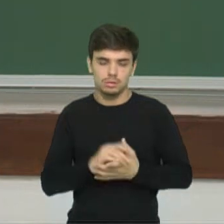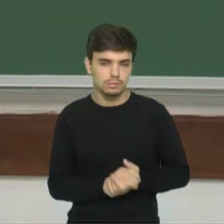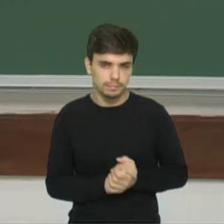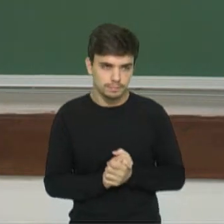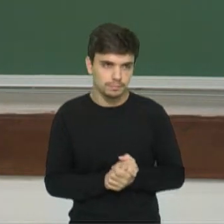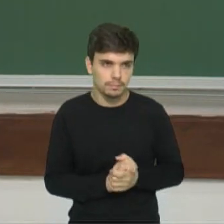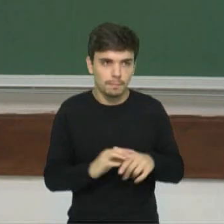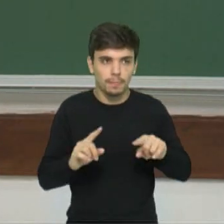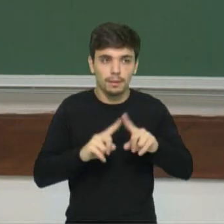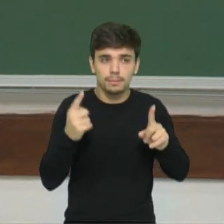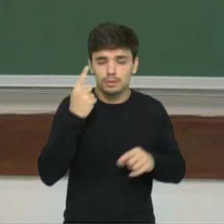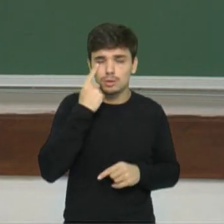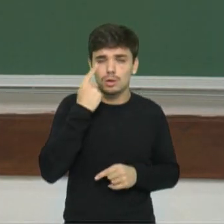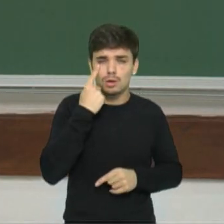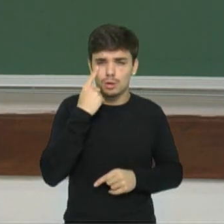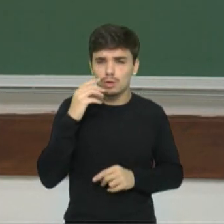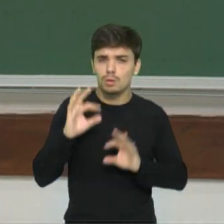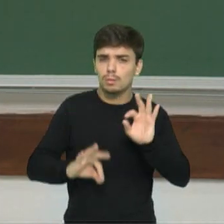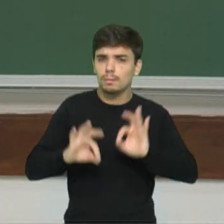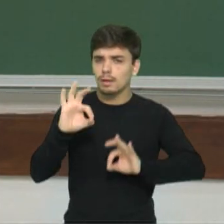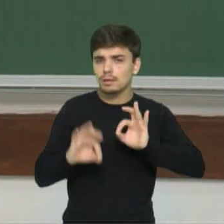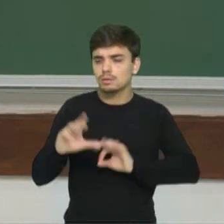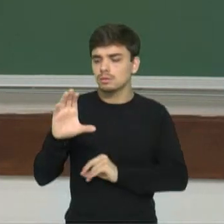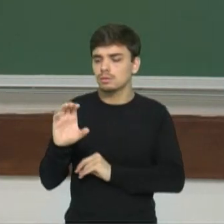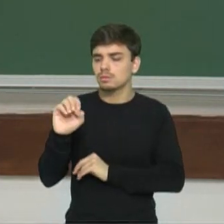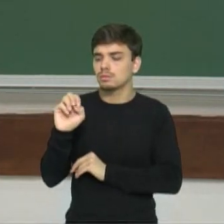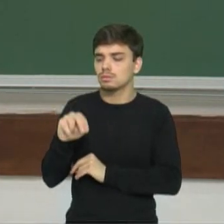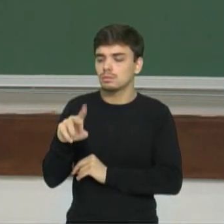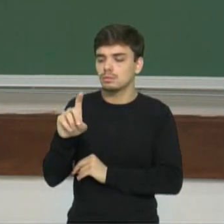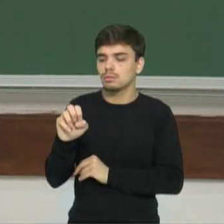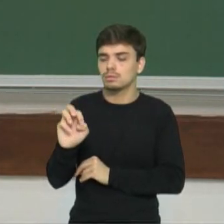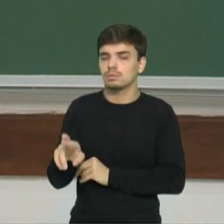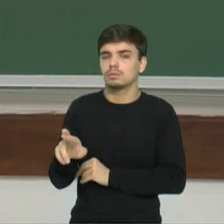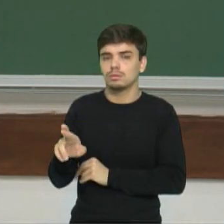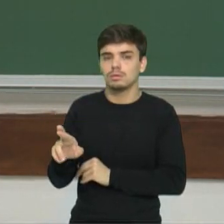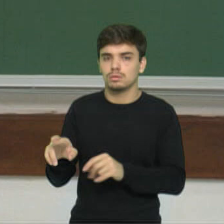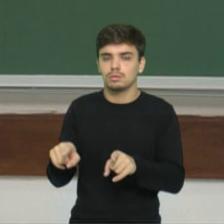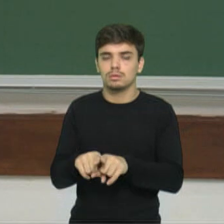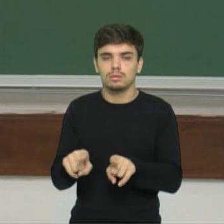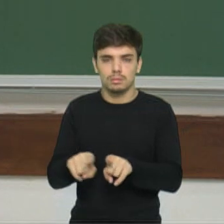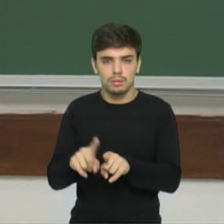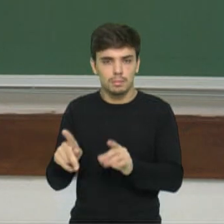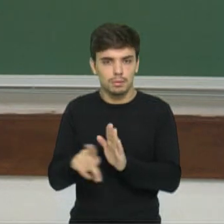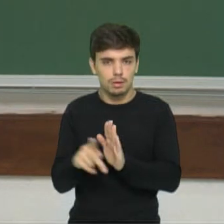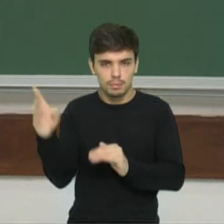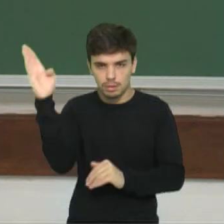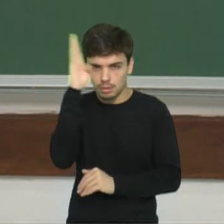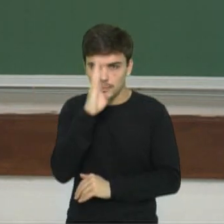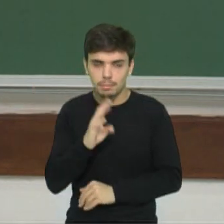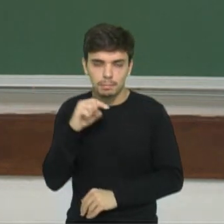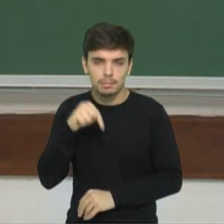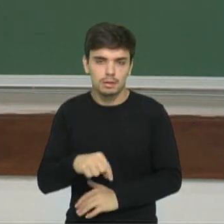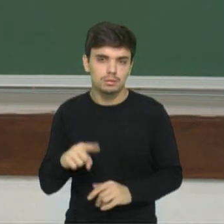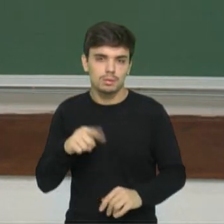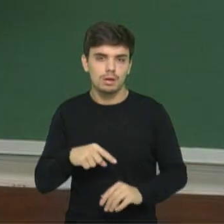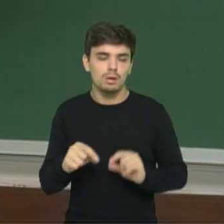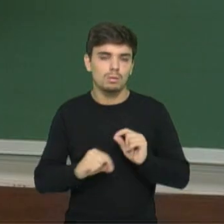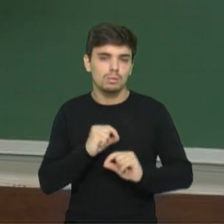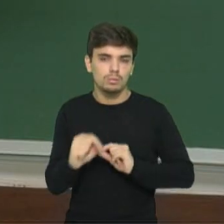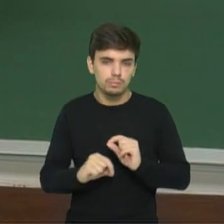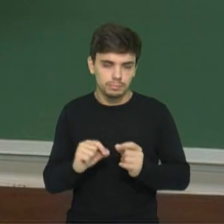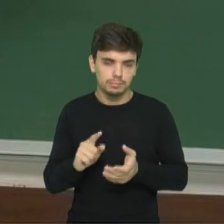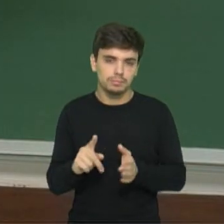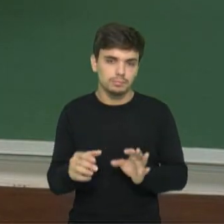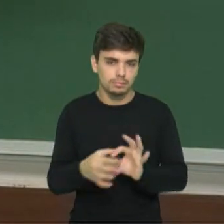Operação Condor. A Operação Condor, também conhecida como Operação Carcará, uma ave típica aqui do Brasil, foi uma aliança